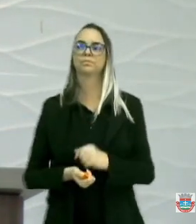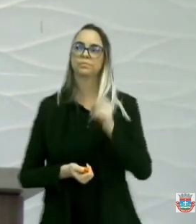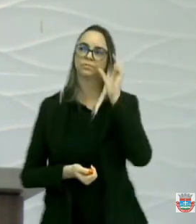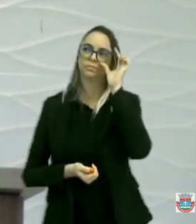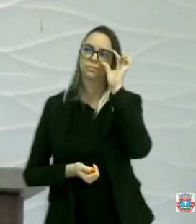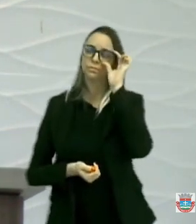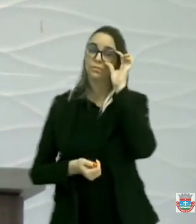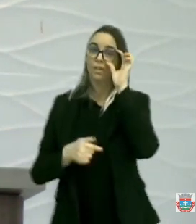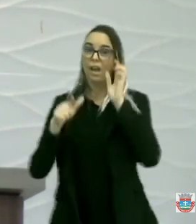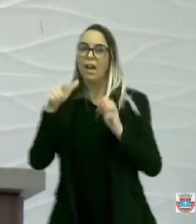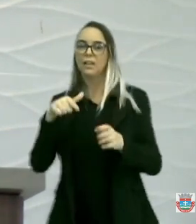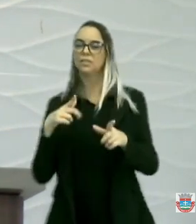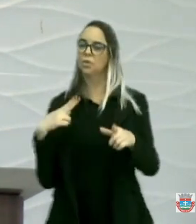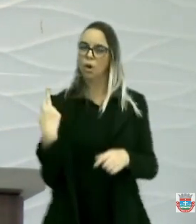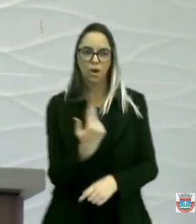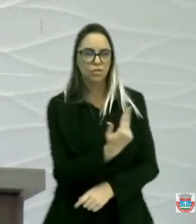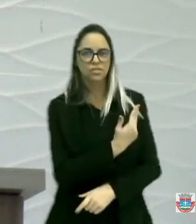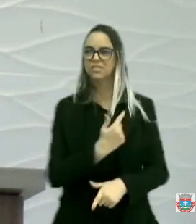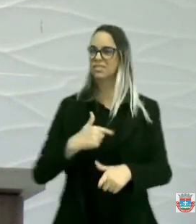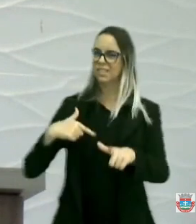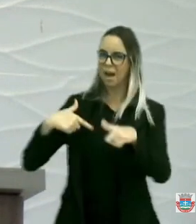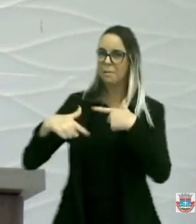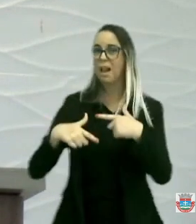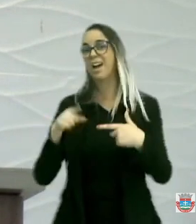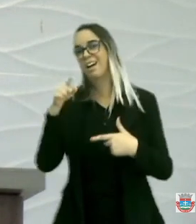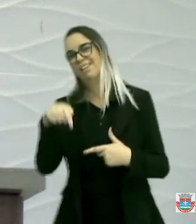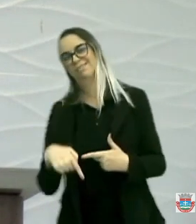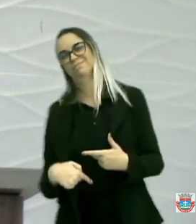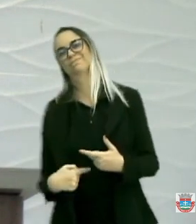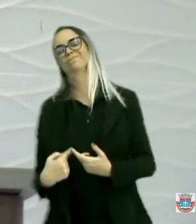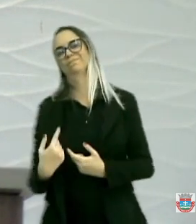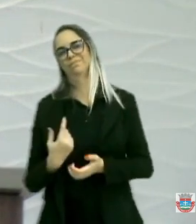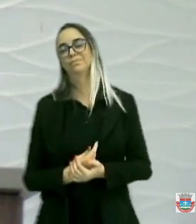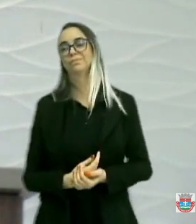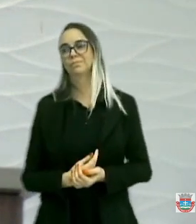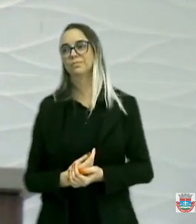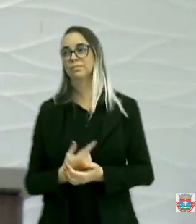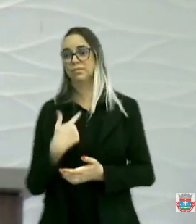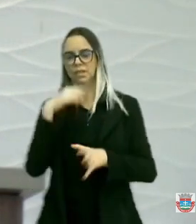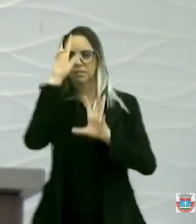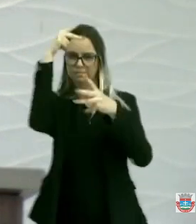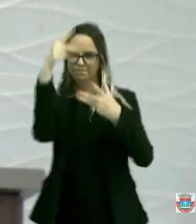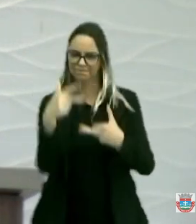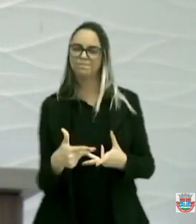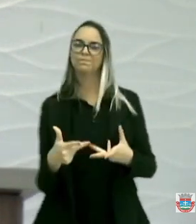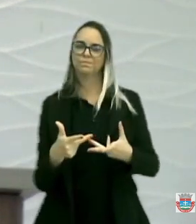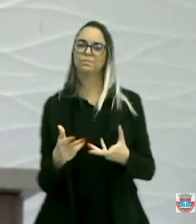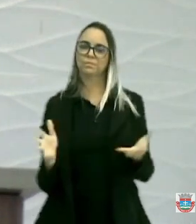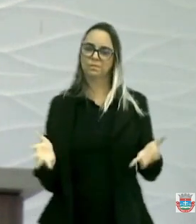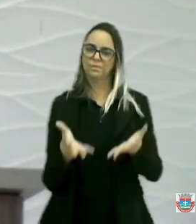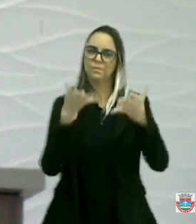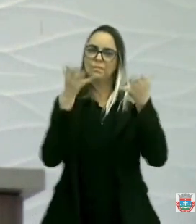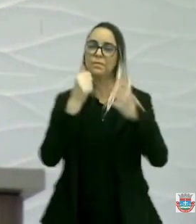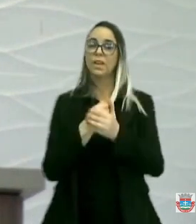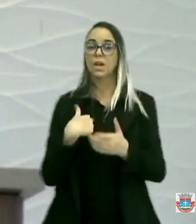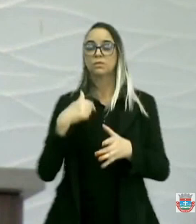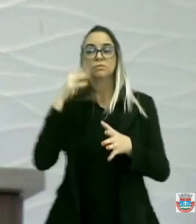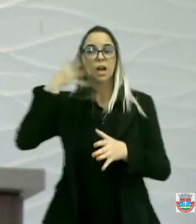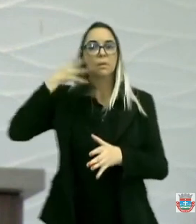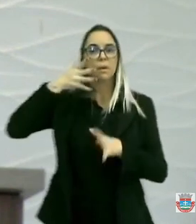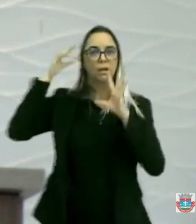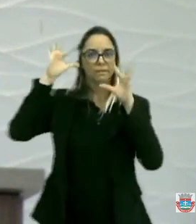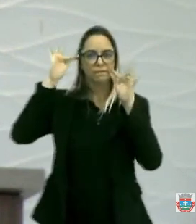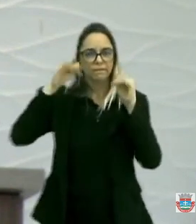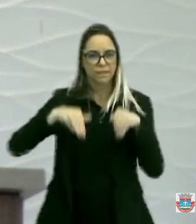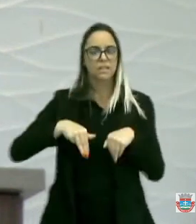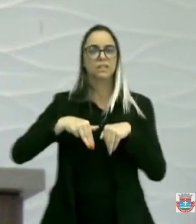E é assim que temos que trabalhar. Se foi confiado o voto, vamos honrar. Quero finalizar meu discurso